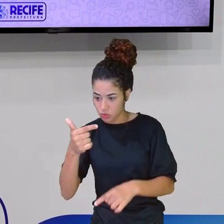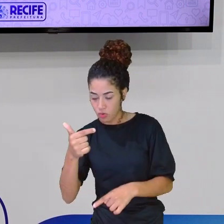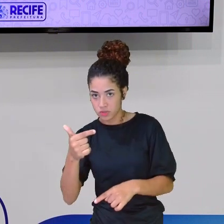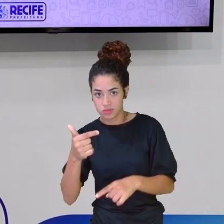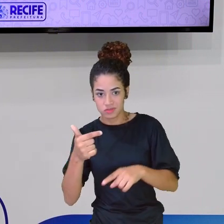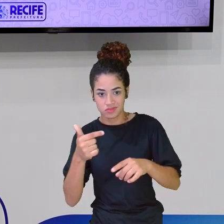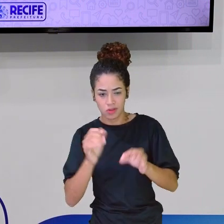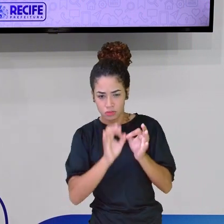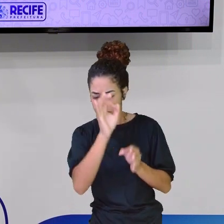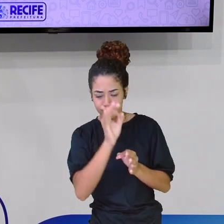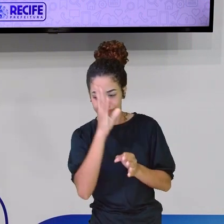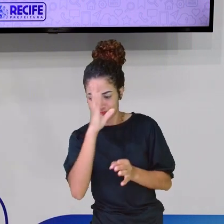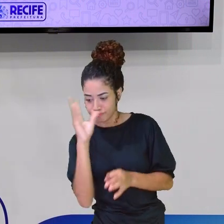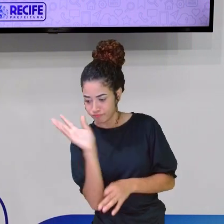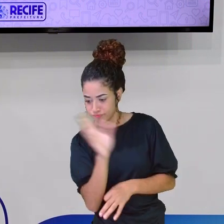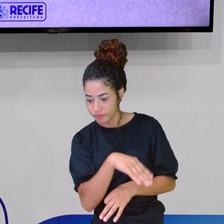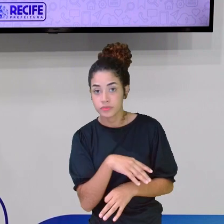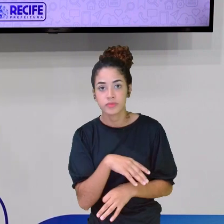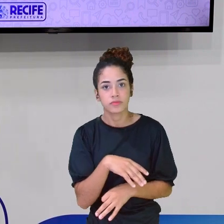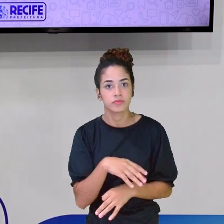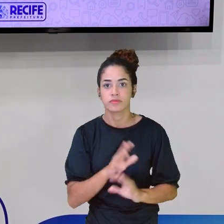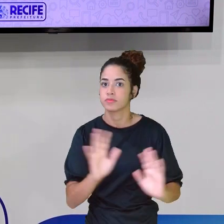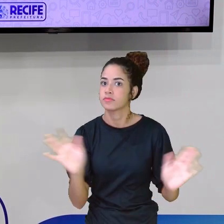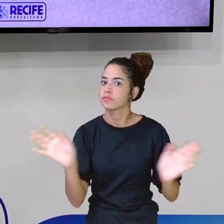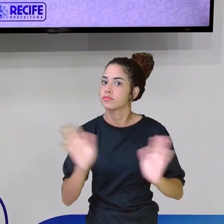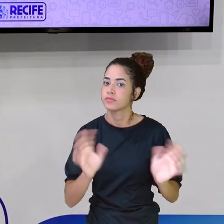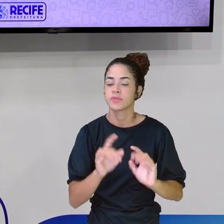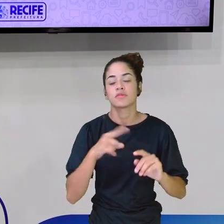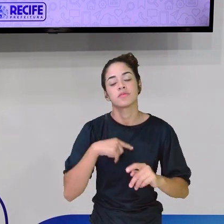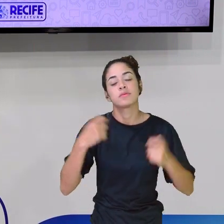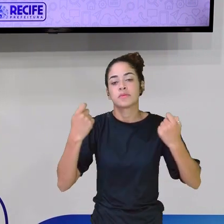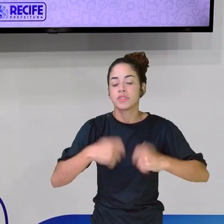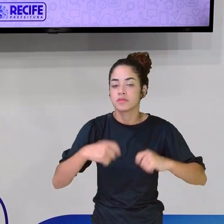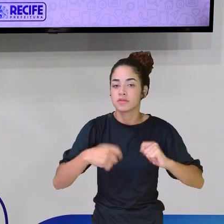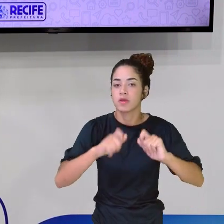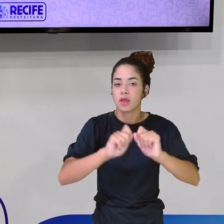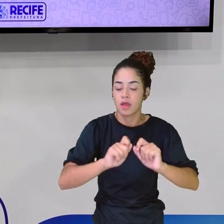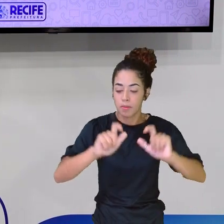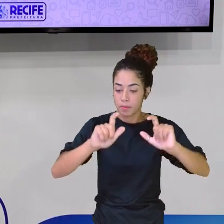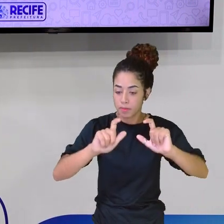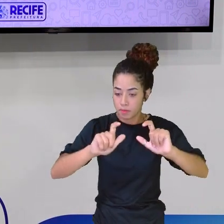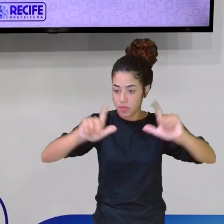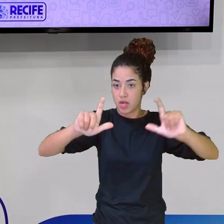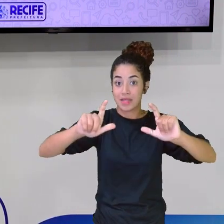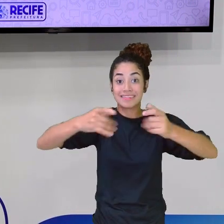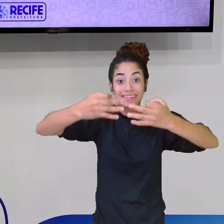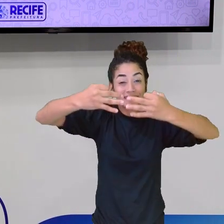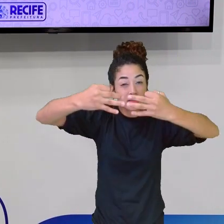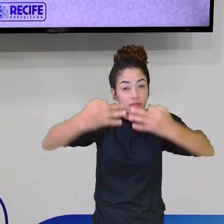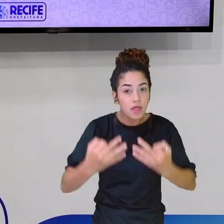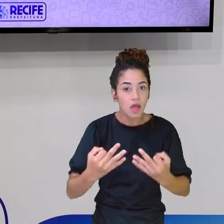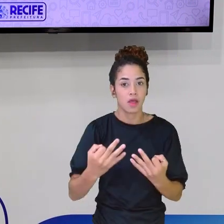ou vice-versa. Se eu vou fazer uma ampliação, eu preciso fazer de forma